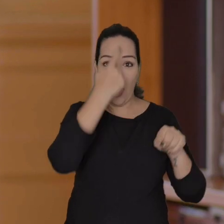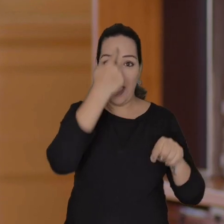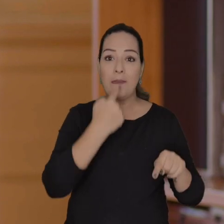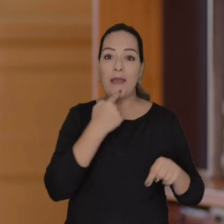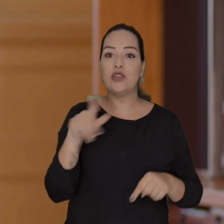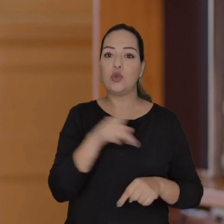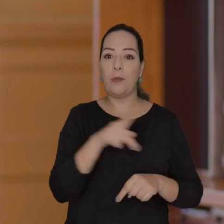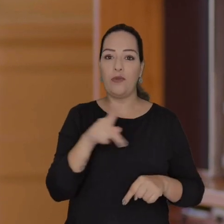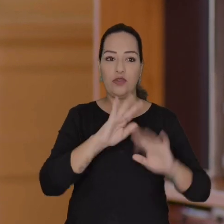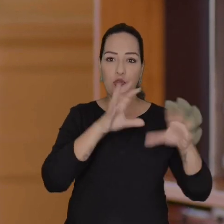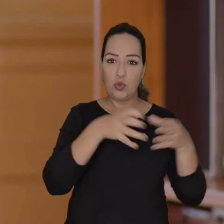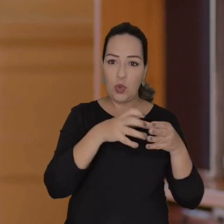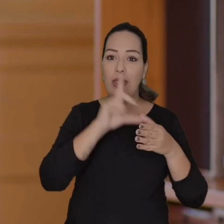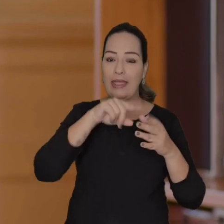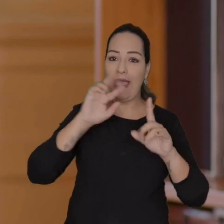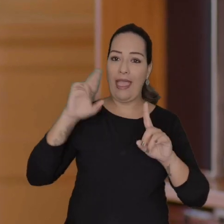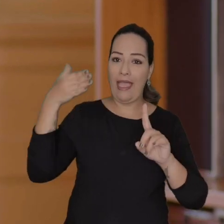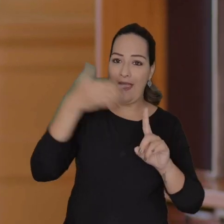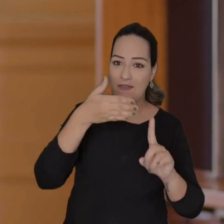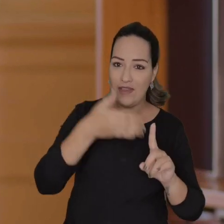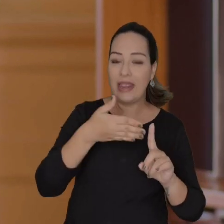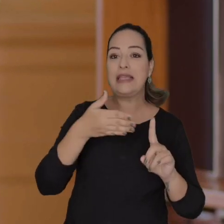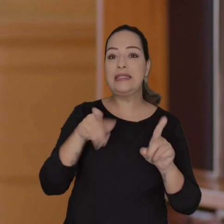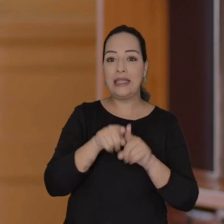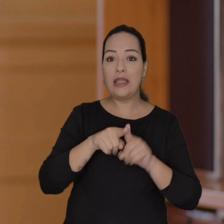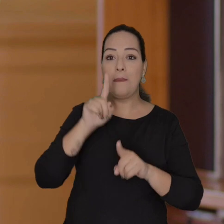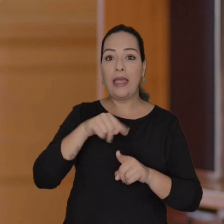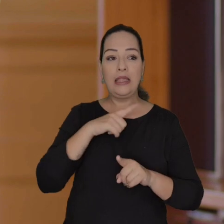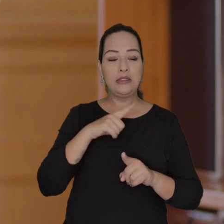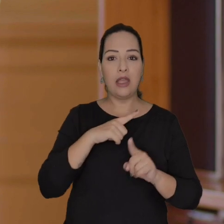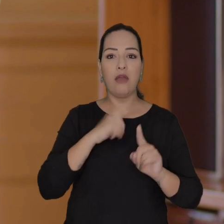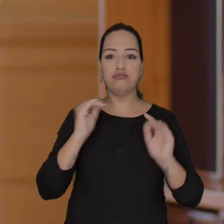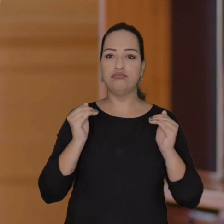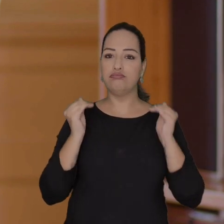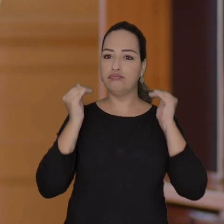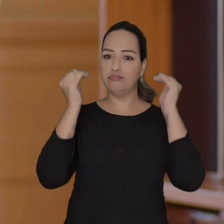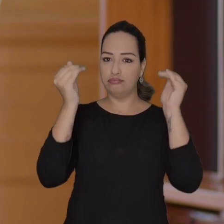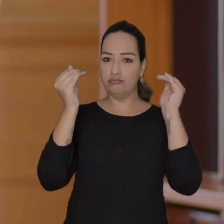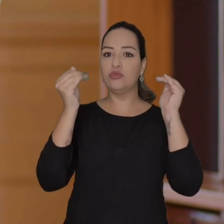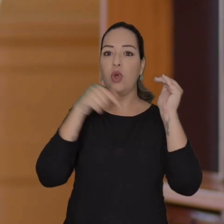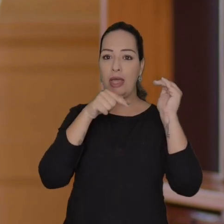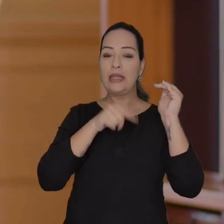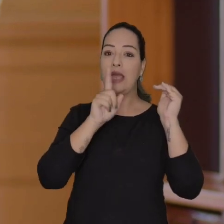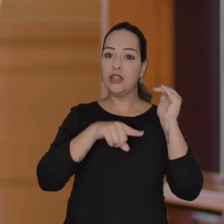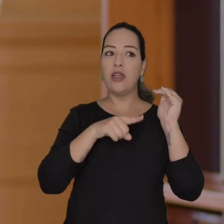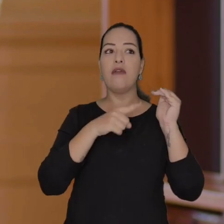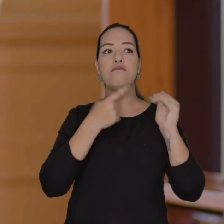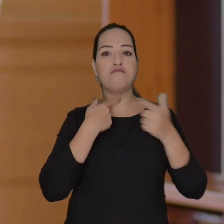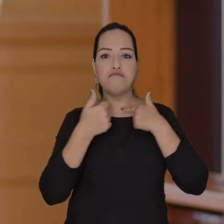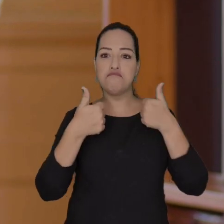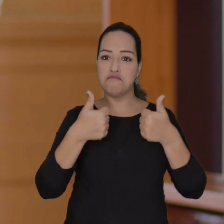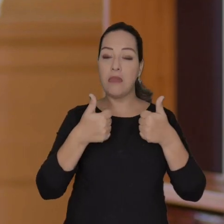de classe, que é um ponto central de referência, né, que é uma figura de autoridade, mas uma autoridade querida, uma